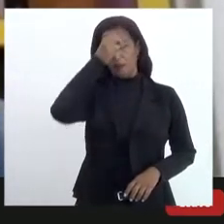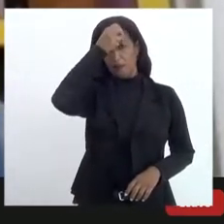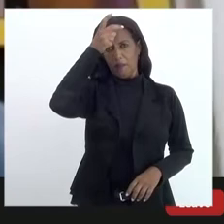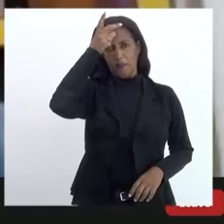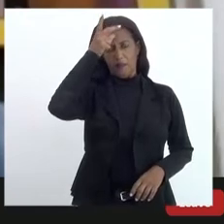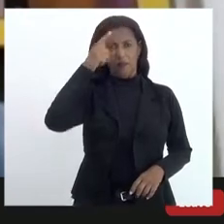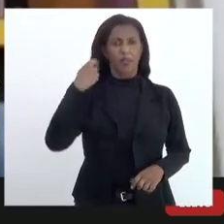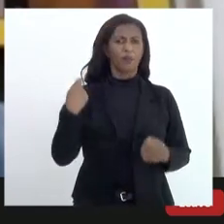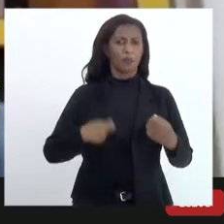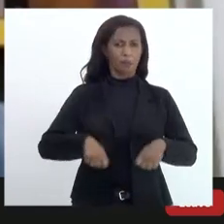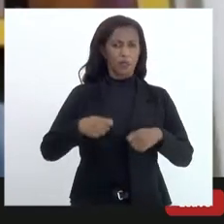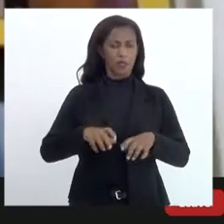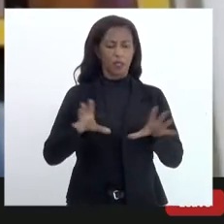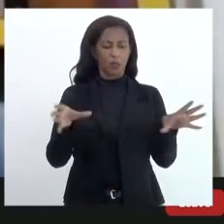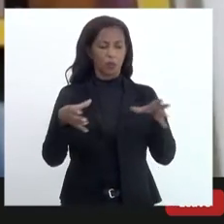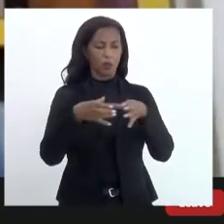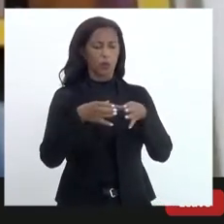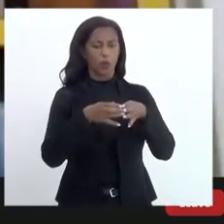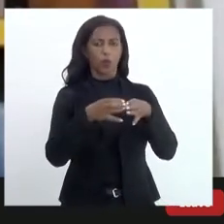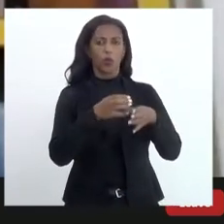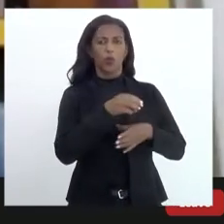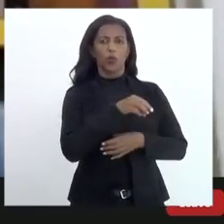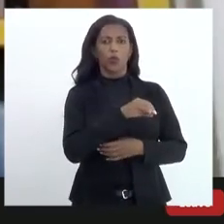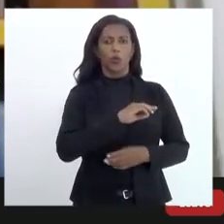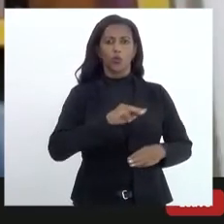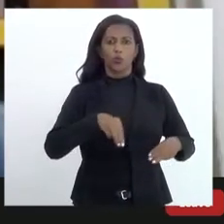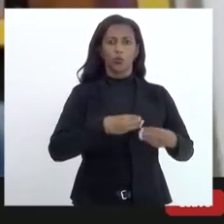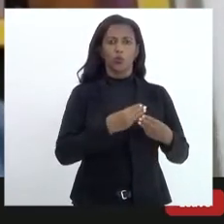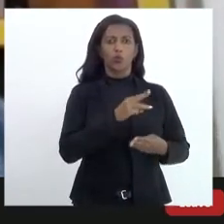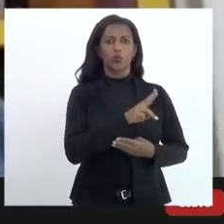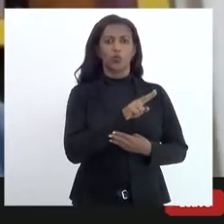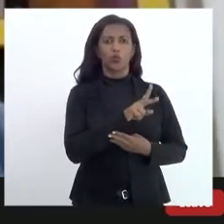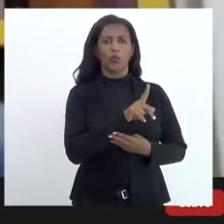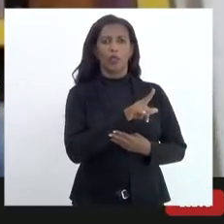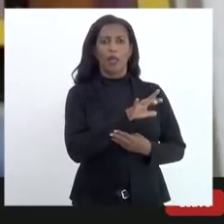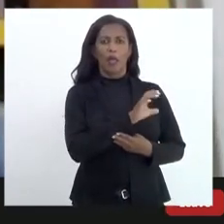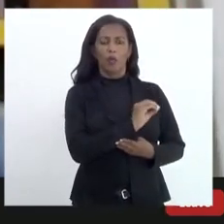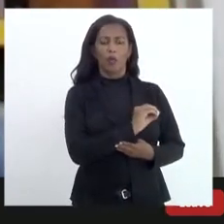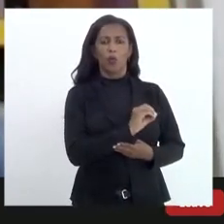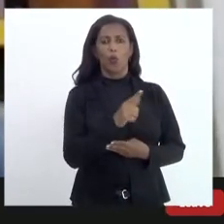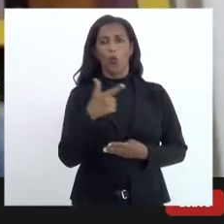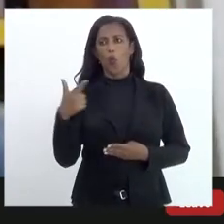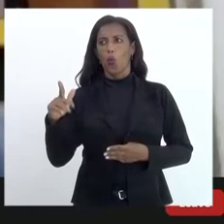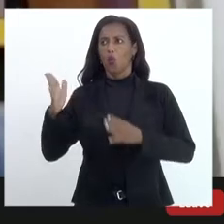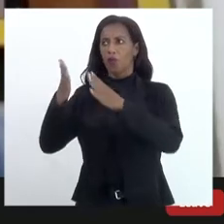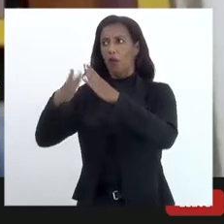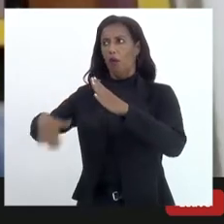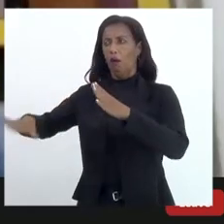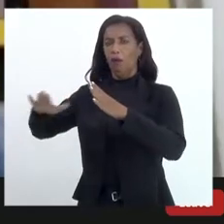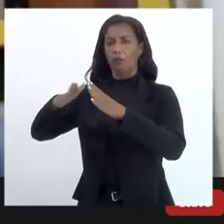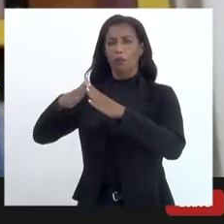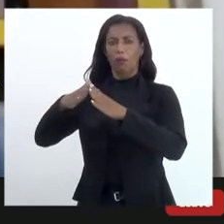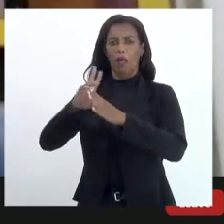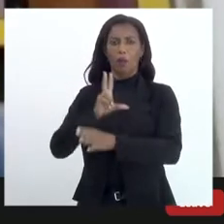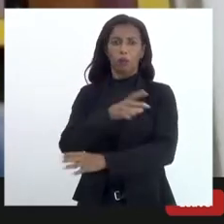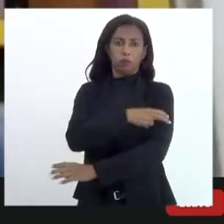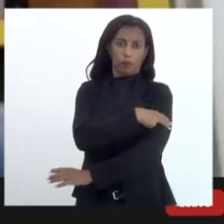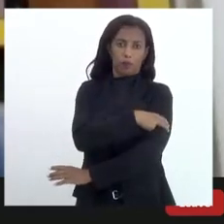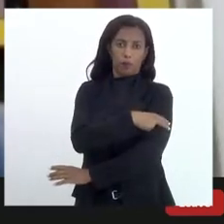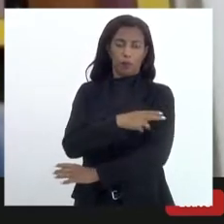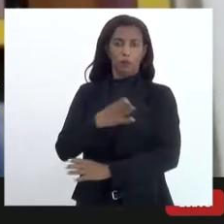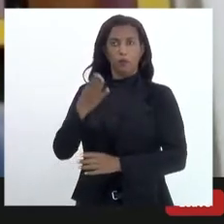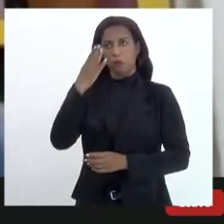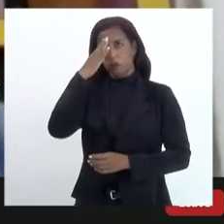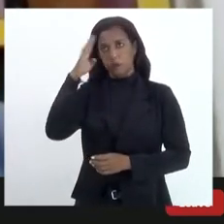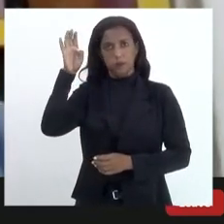um ataque à comunidade judaica, né? E o outro faz ao candomblé e à umbanda, ok? Independente